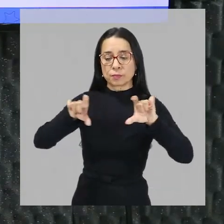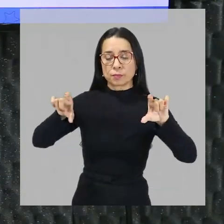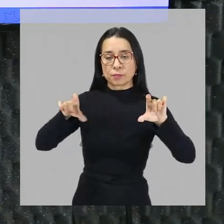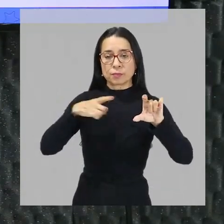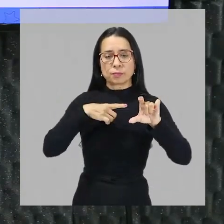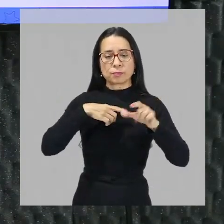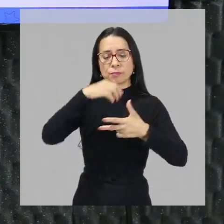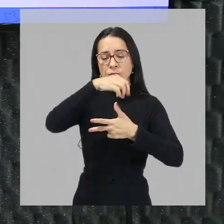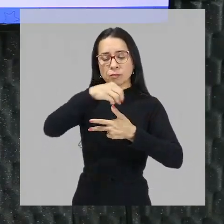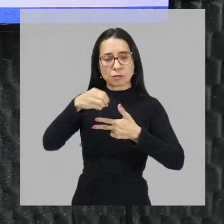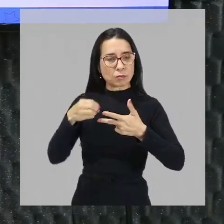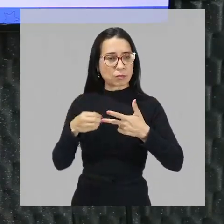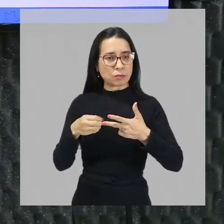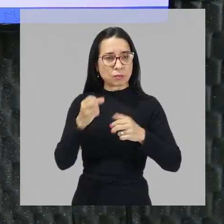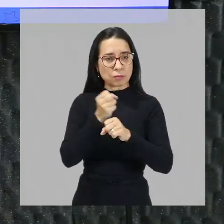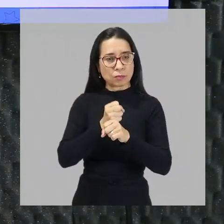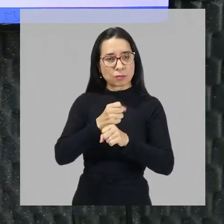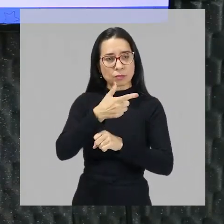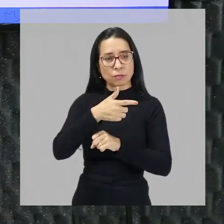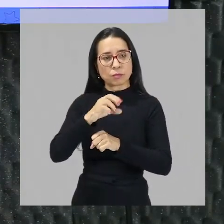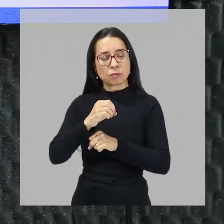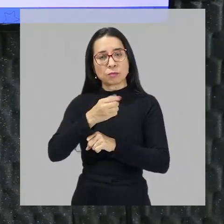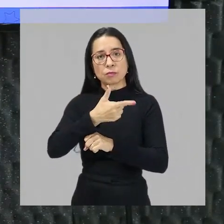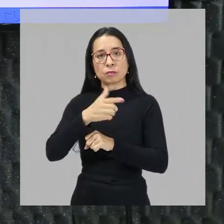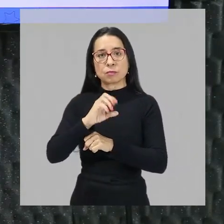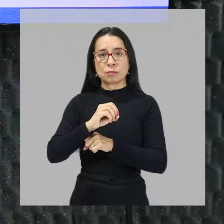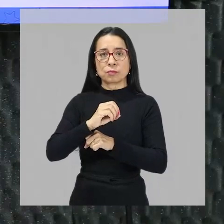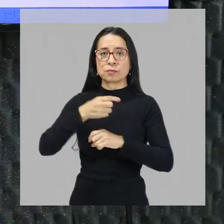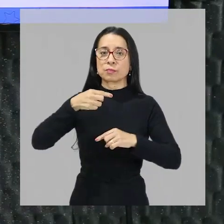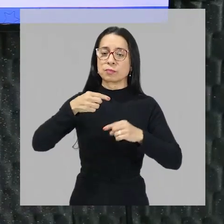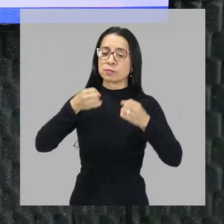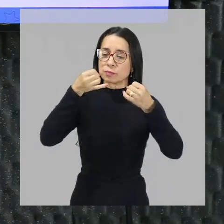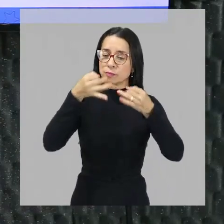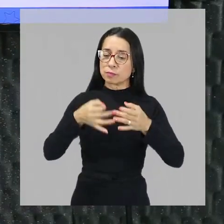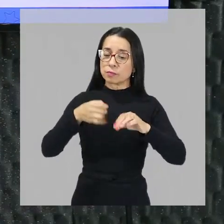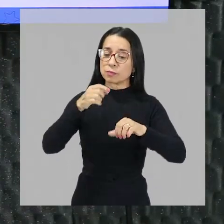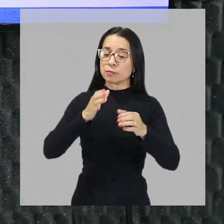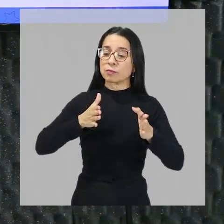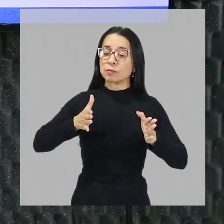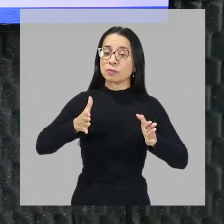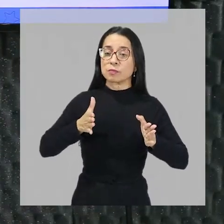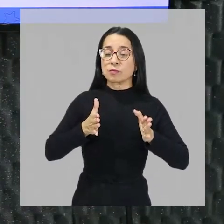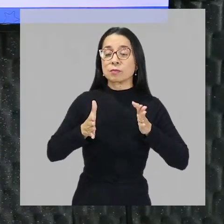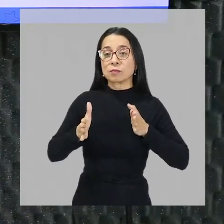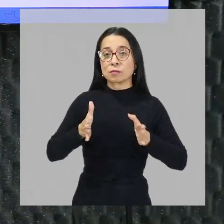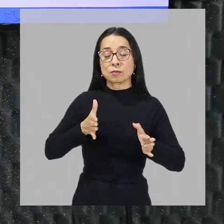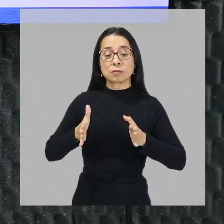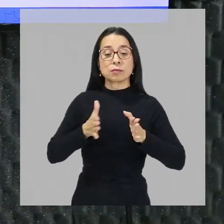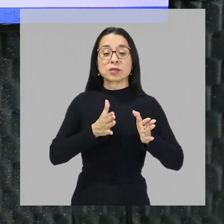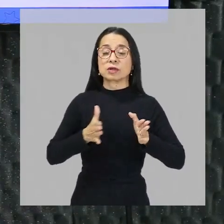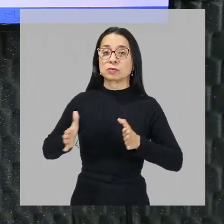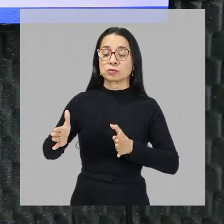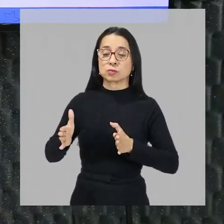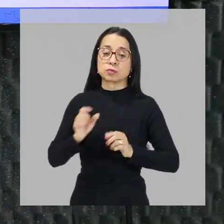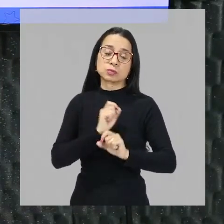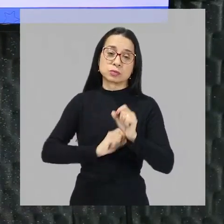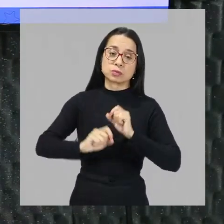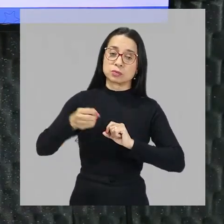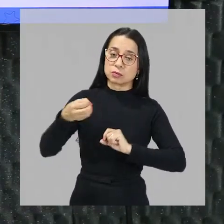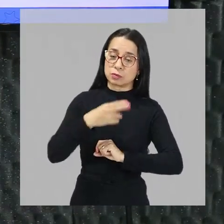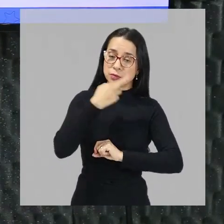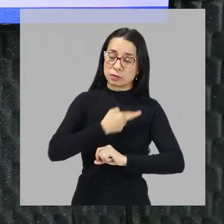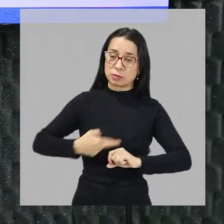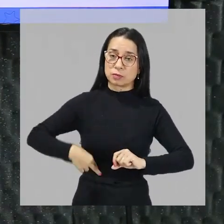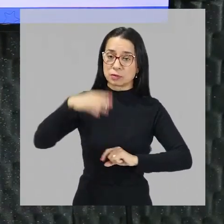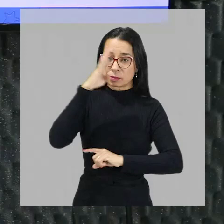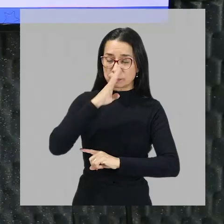caiu aqui no Enem, também que vai discutir esse momento aqui da chamada Nova República Brasileira, o fragmento